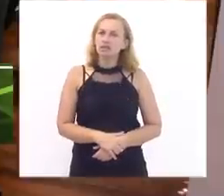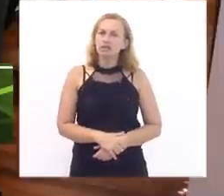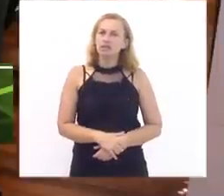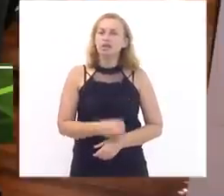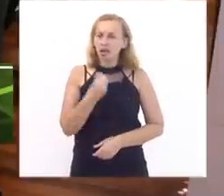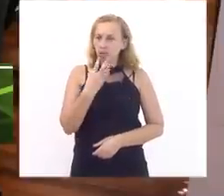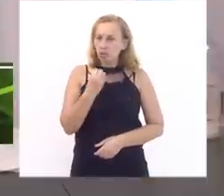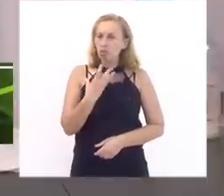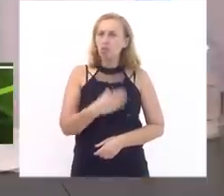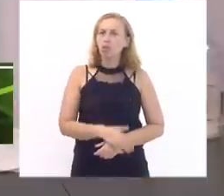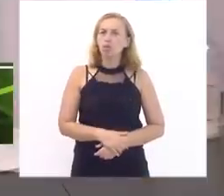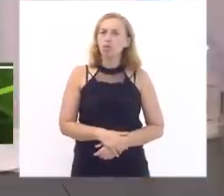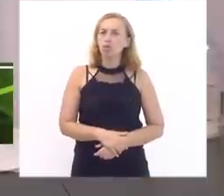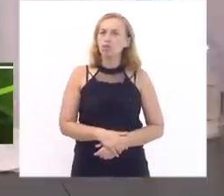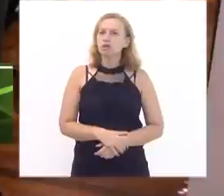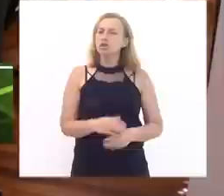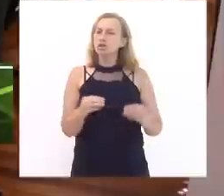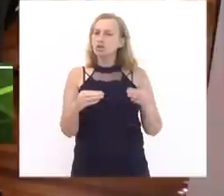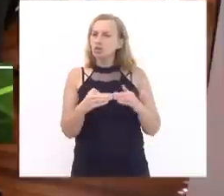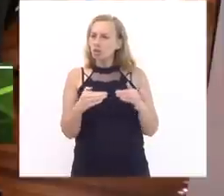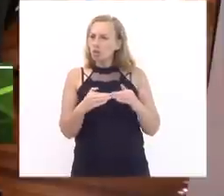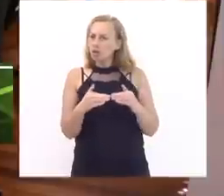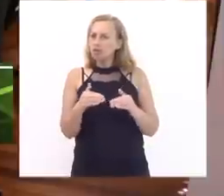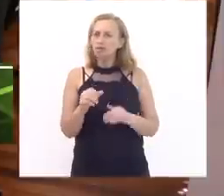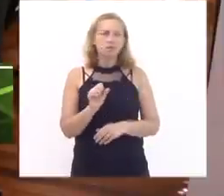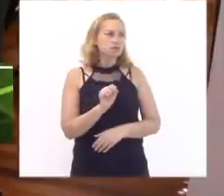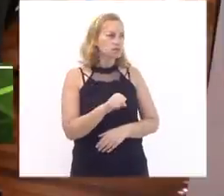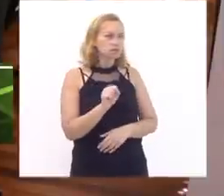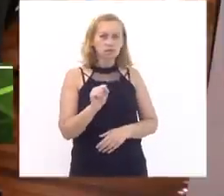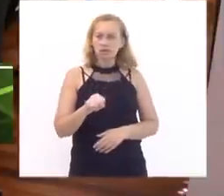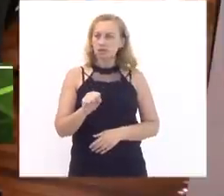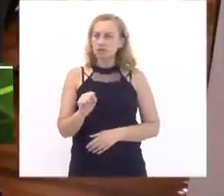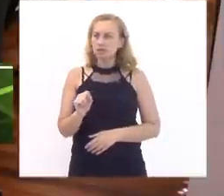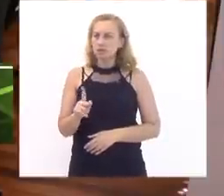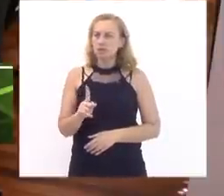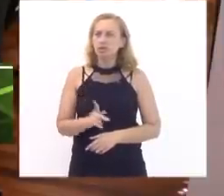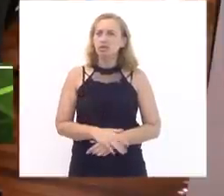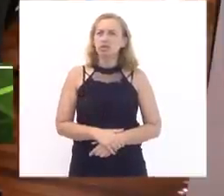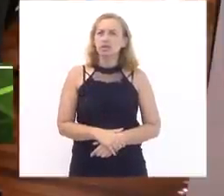Tá bom, então essa tem discordância? Tem. Ok.